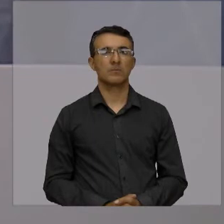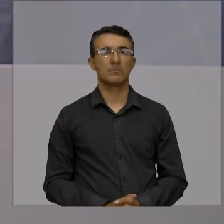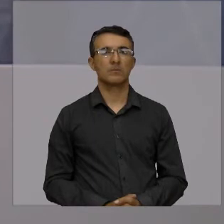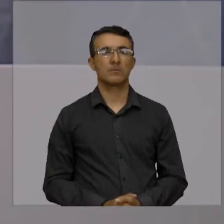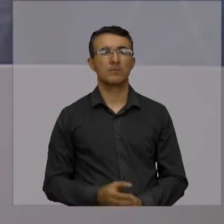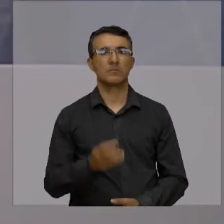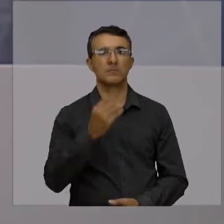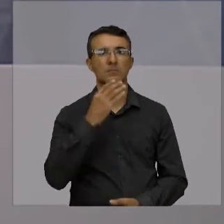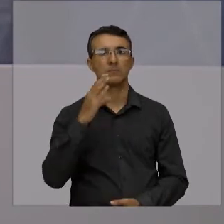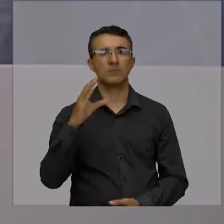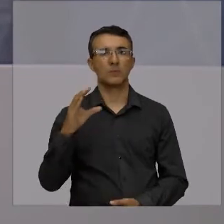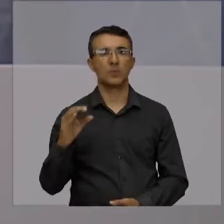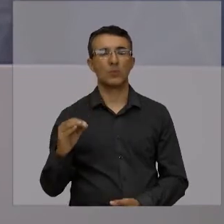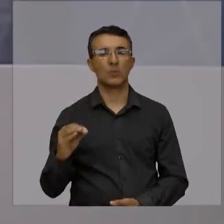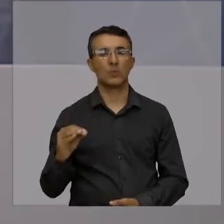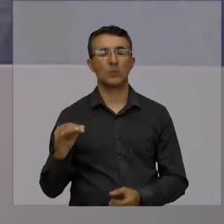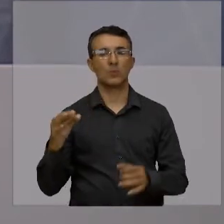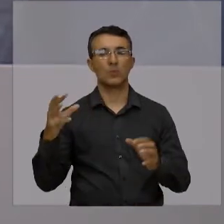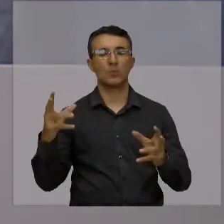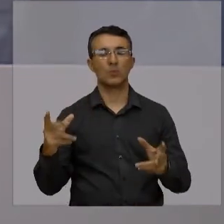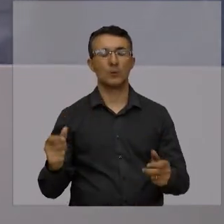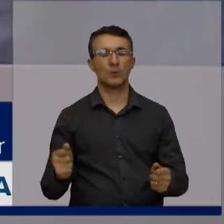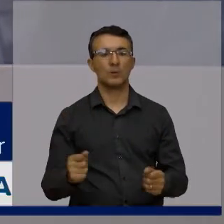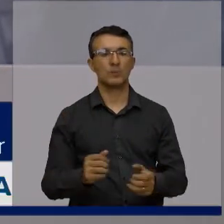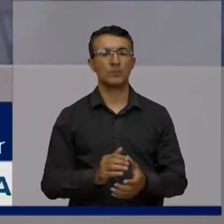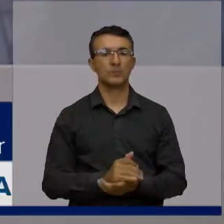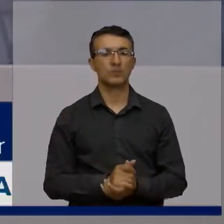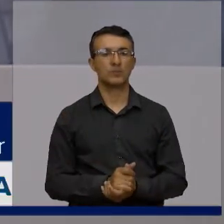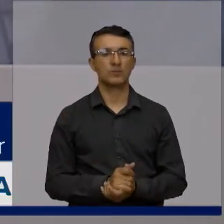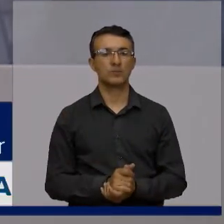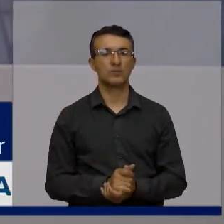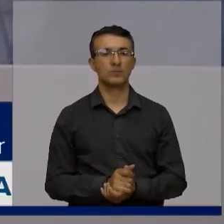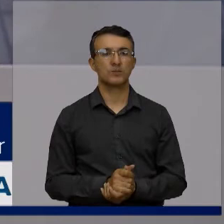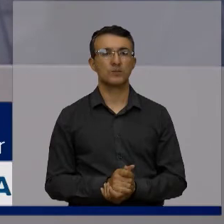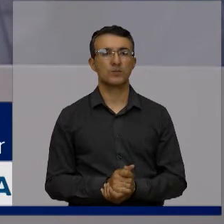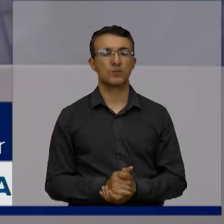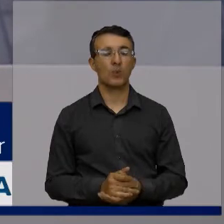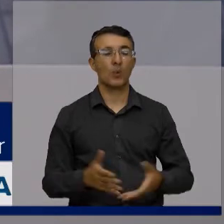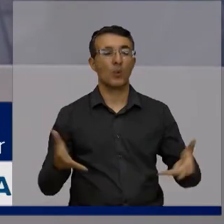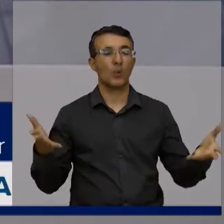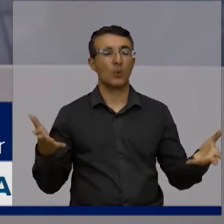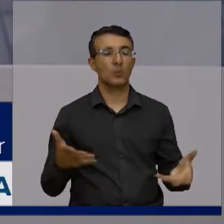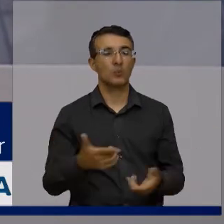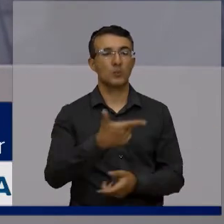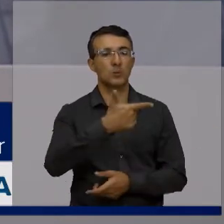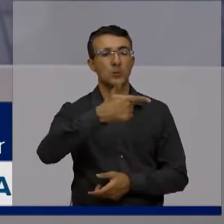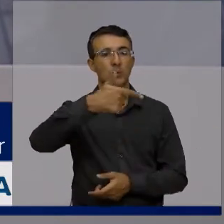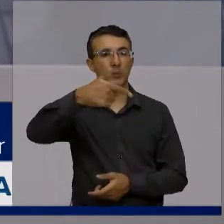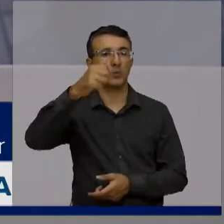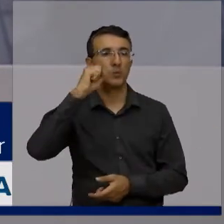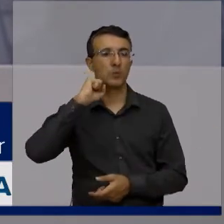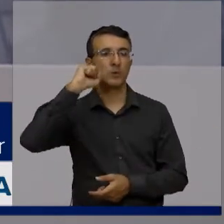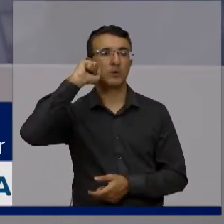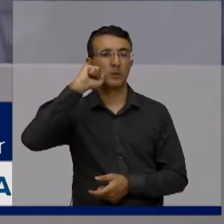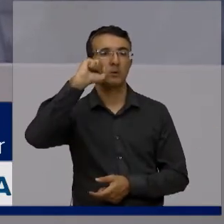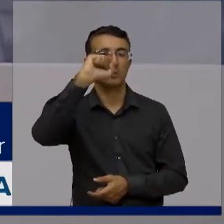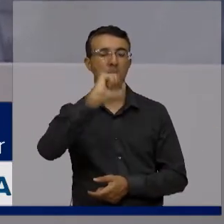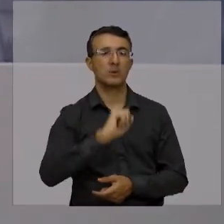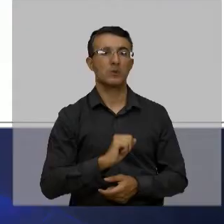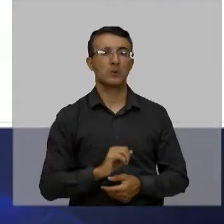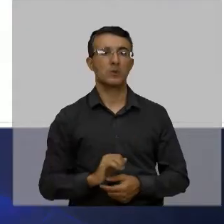Boa noite a todas e a todas. Hoje, dia 27 de abril, pode pôr ali, por